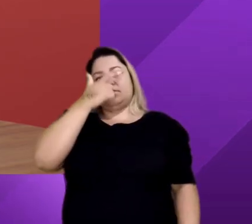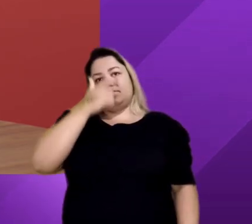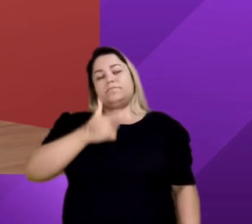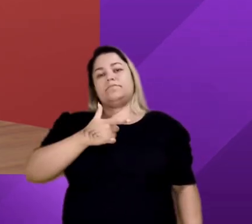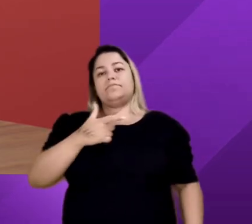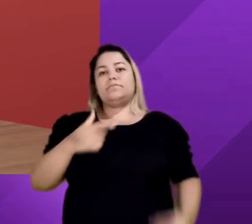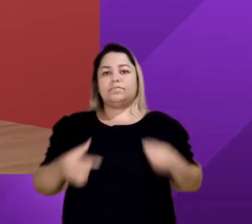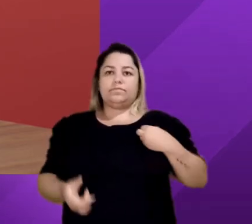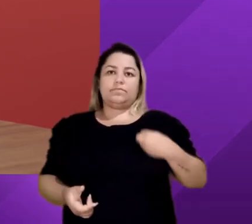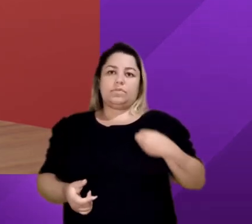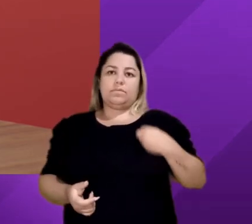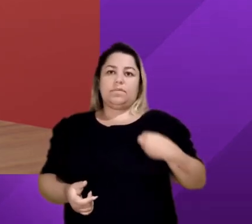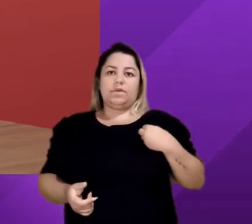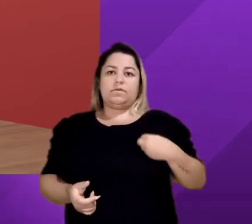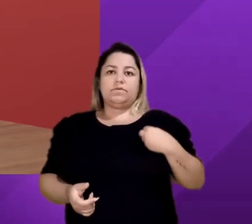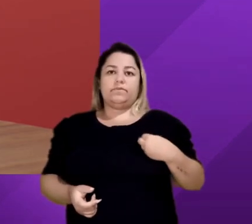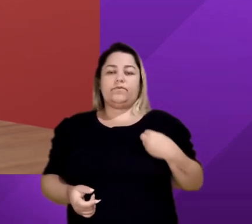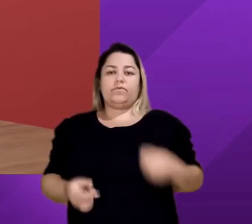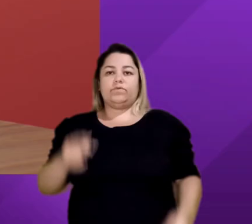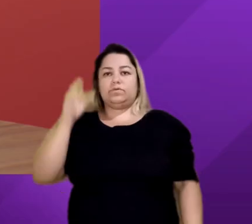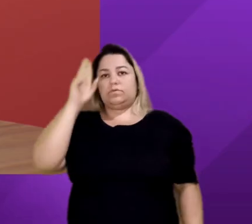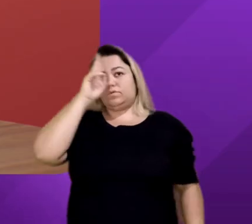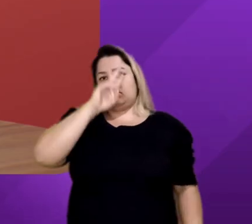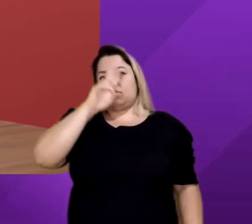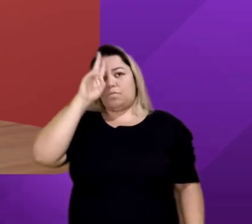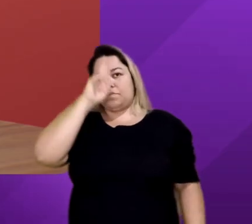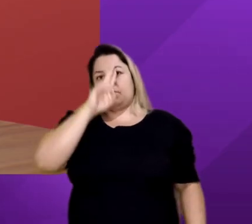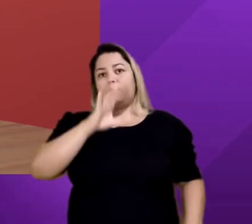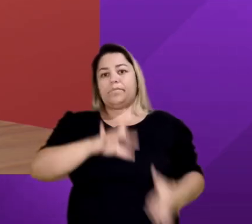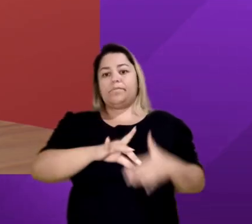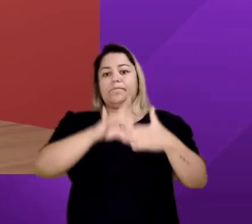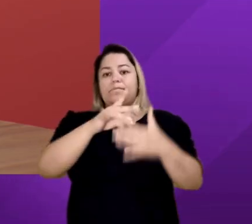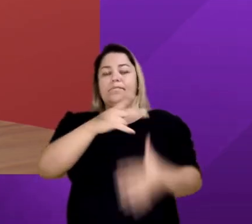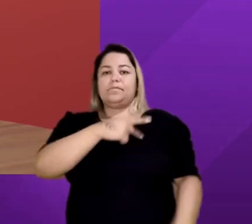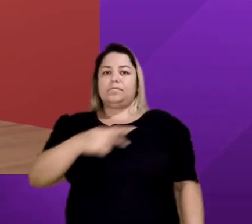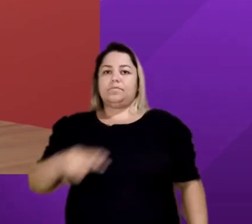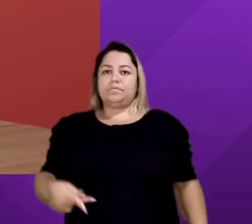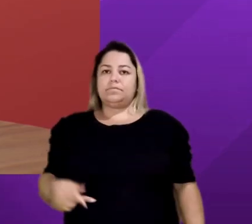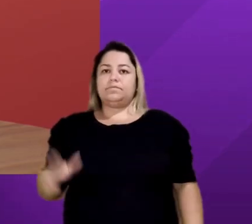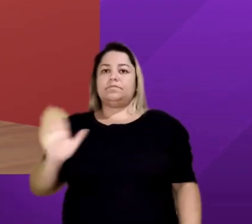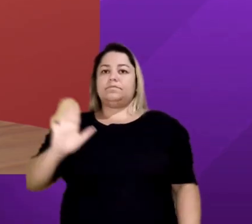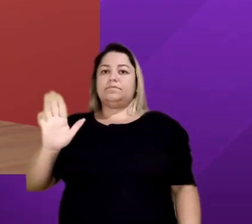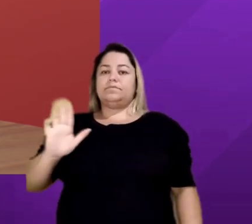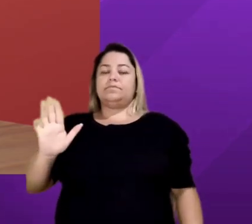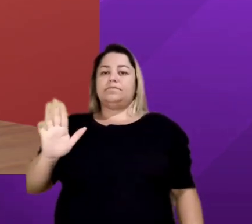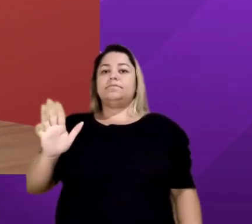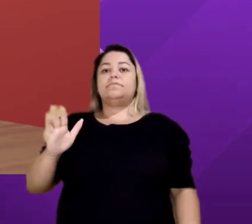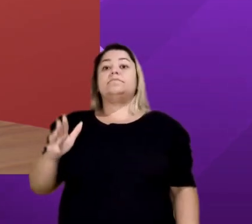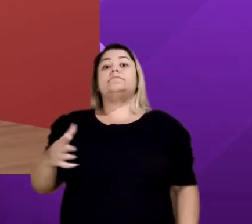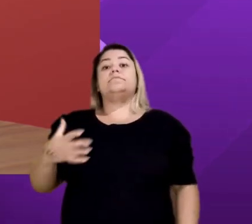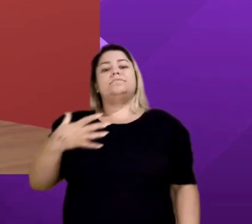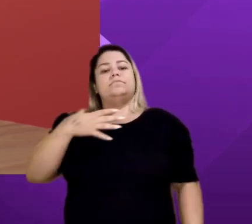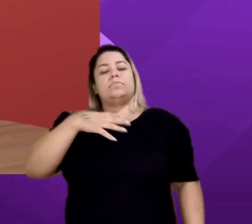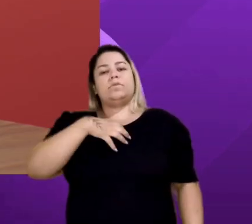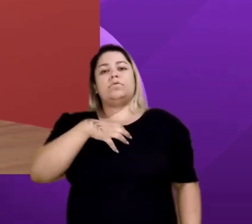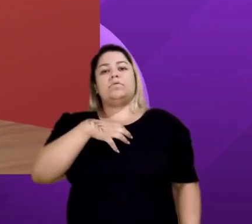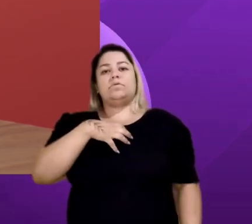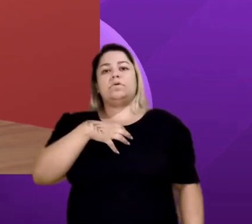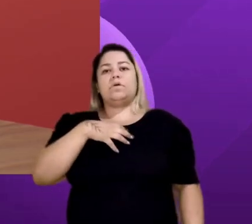momento histórico com um líder como o presidente Lula, que inspira, né? Então, como eu acredito que o